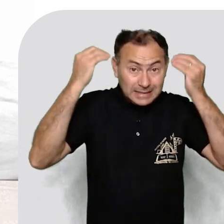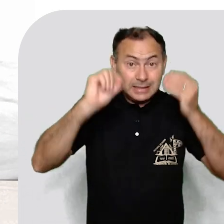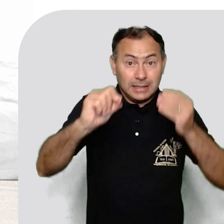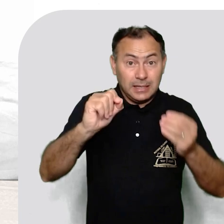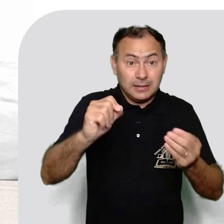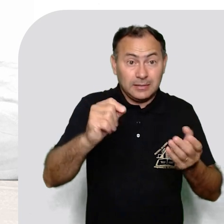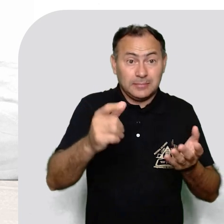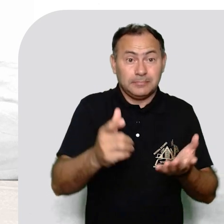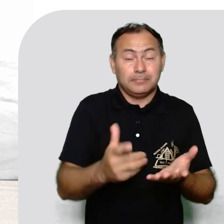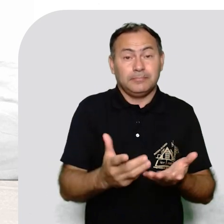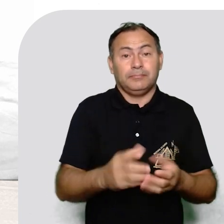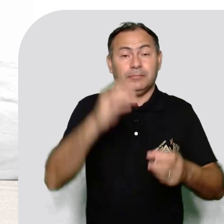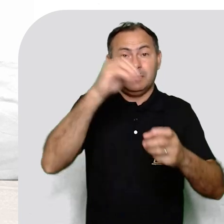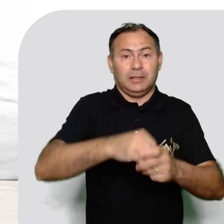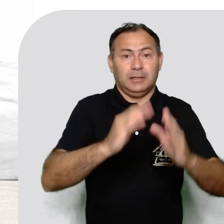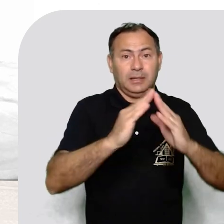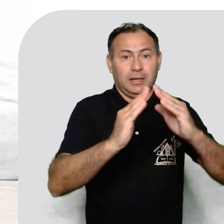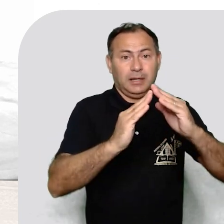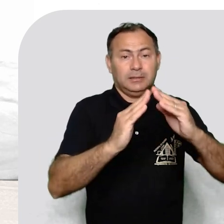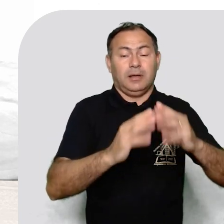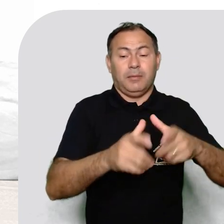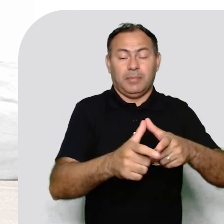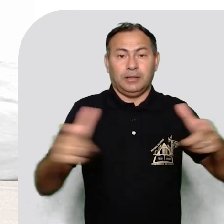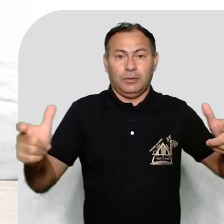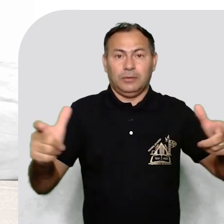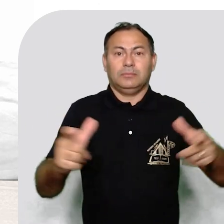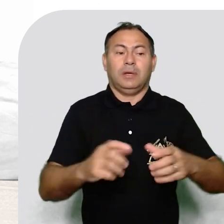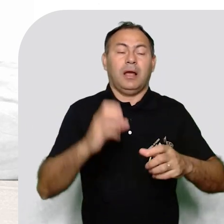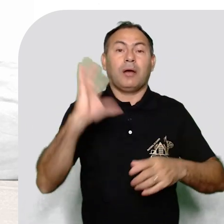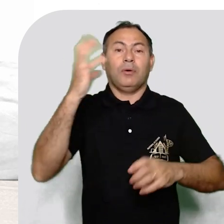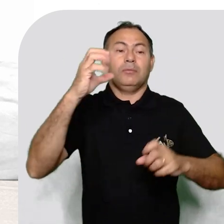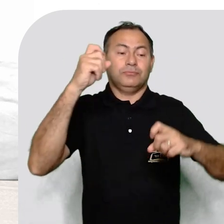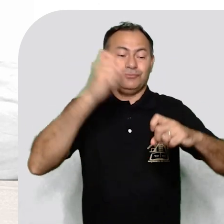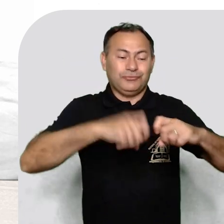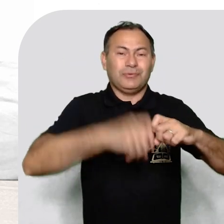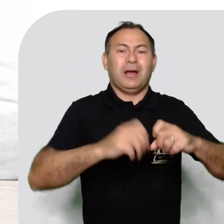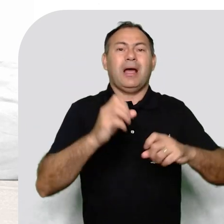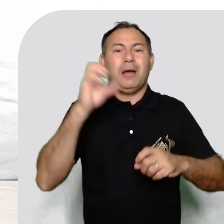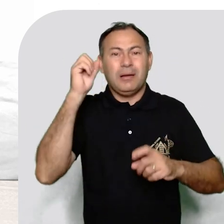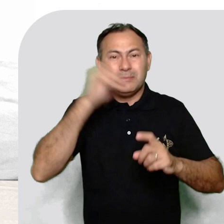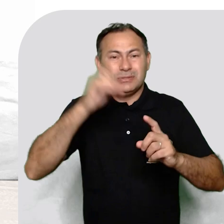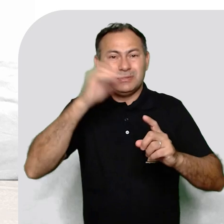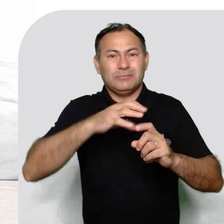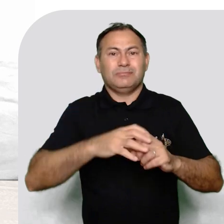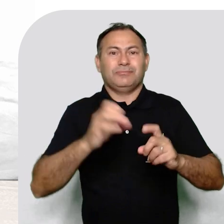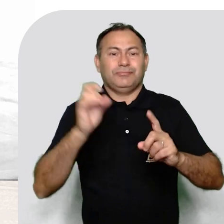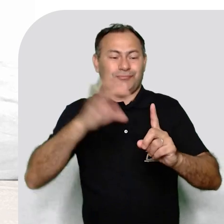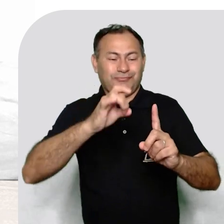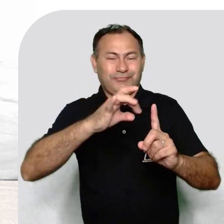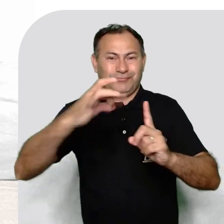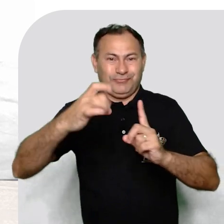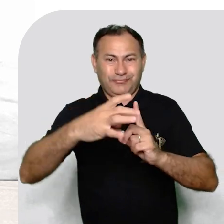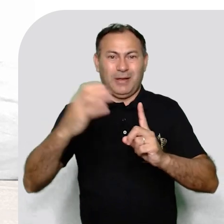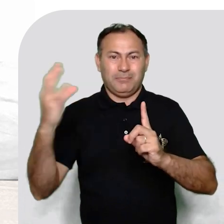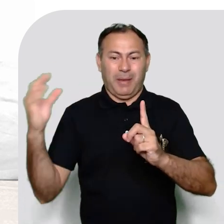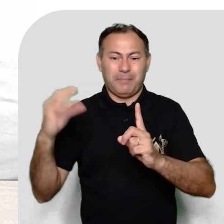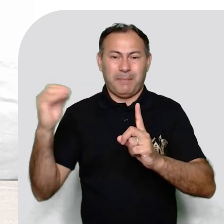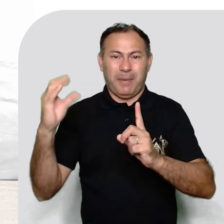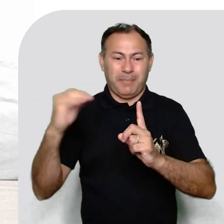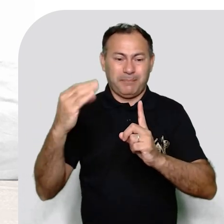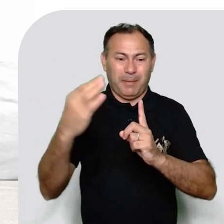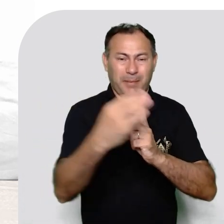que dentro de casa a maior parte dos abusos. Então esse senso crítico, esse vigilar, essa vigilância